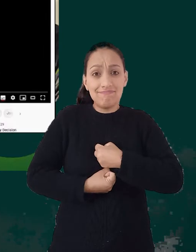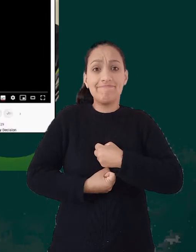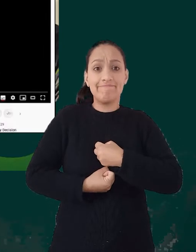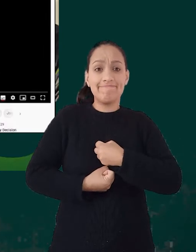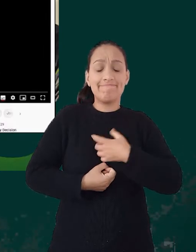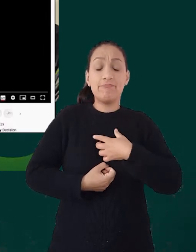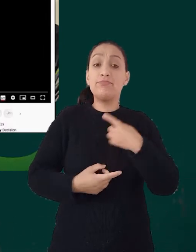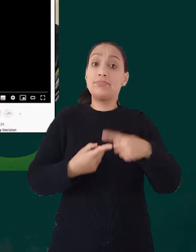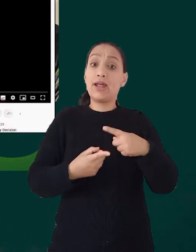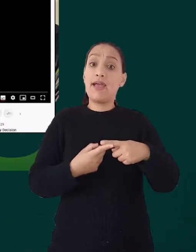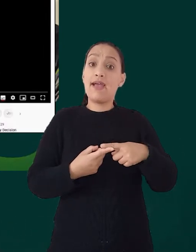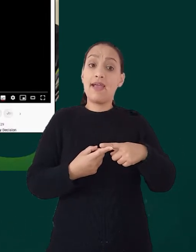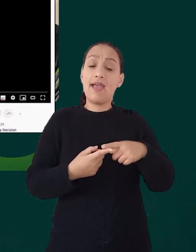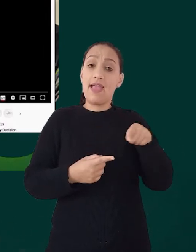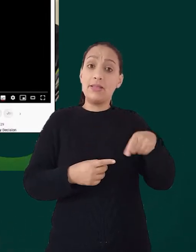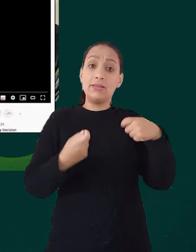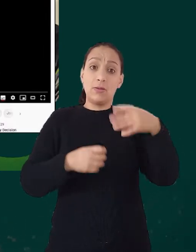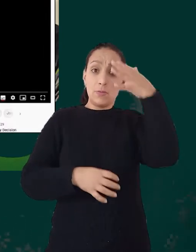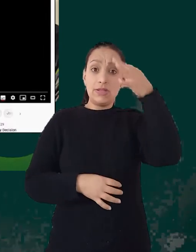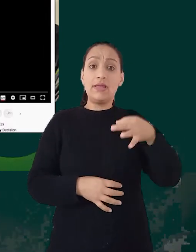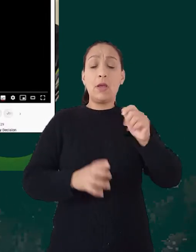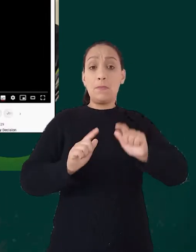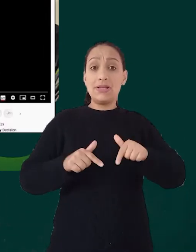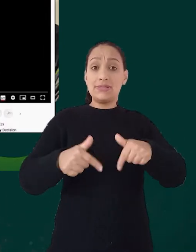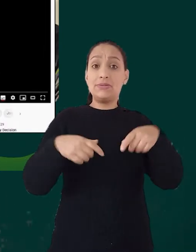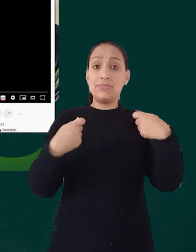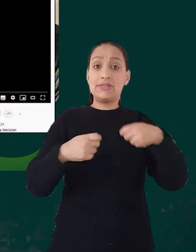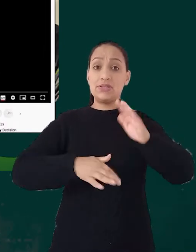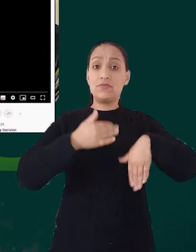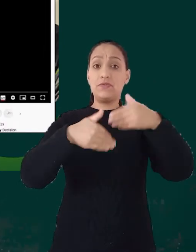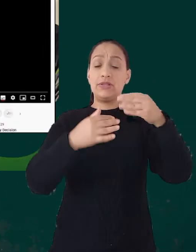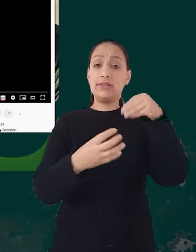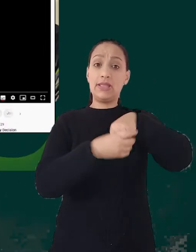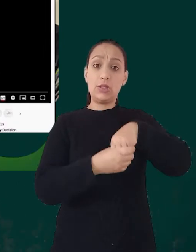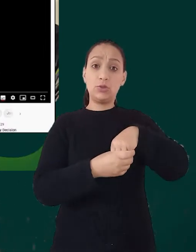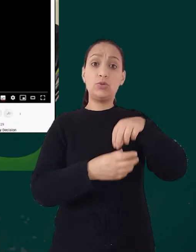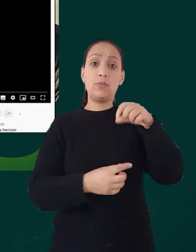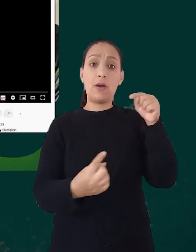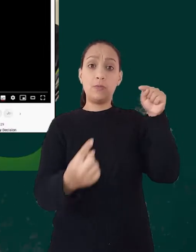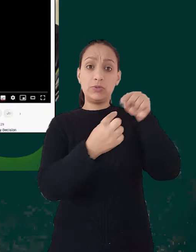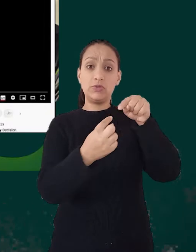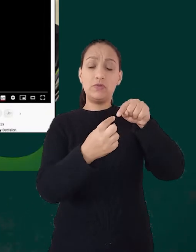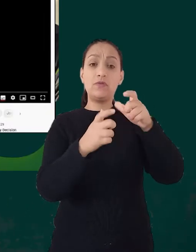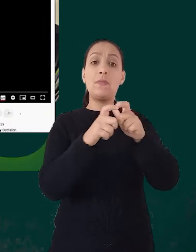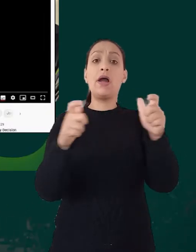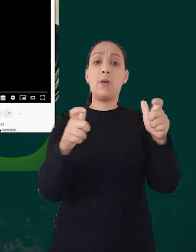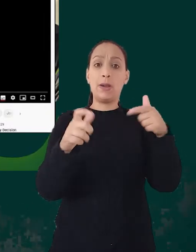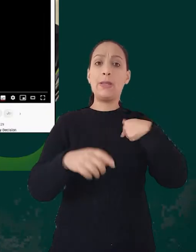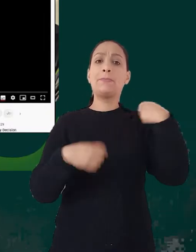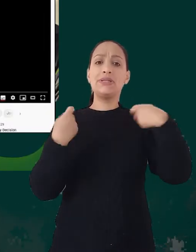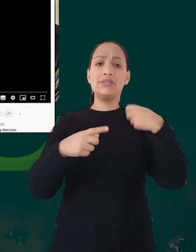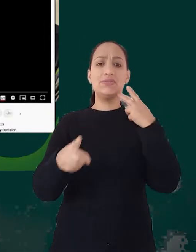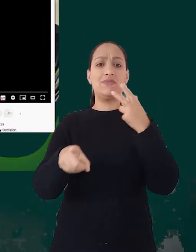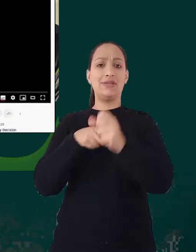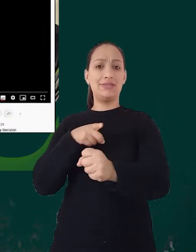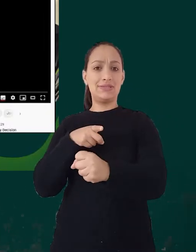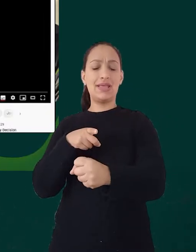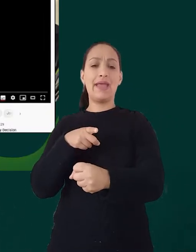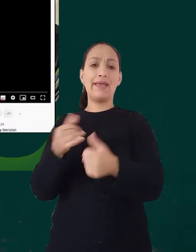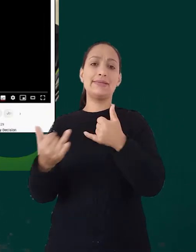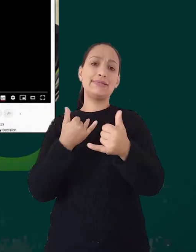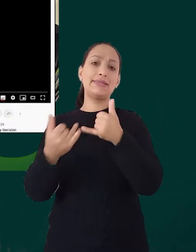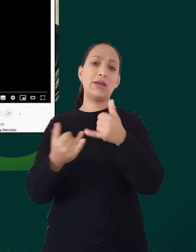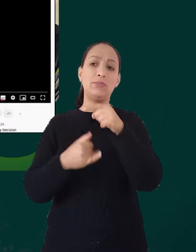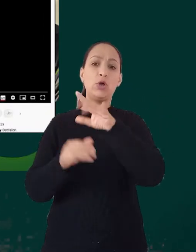ação que precisa ser desenvolvida dentro de uma missão ainda maior, porque eu tenho que vencer, digamos lá,